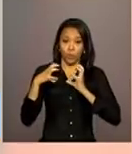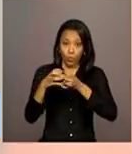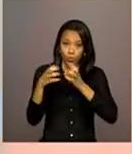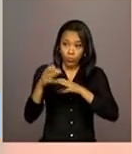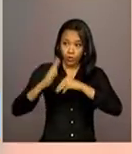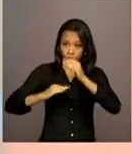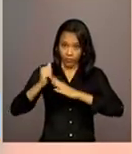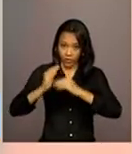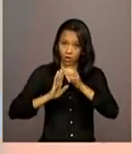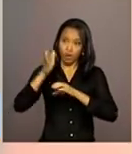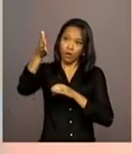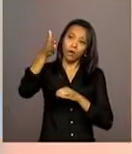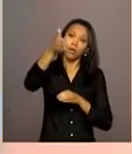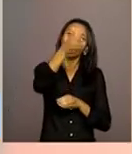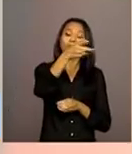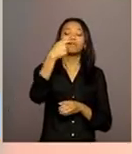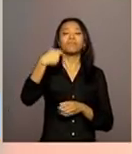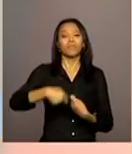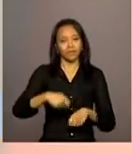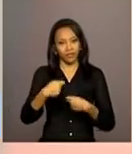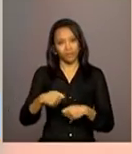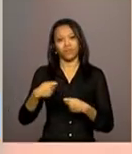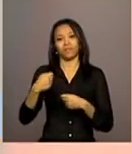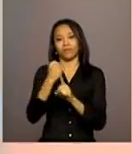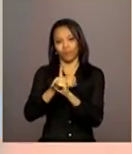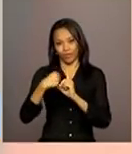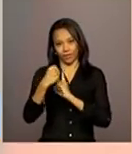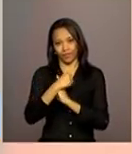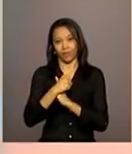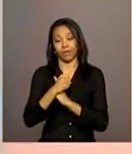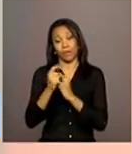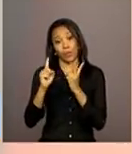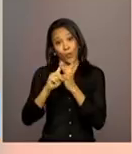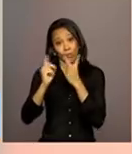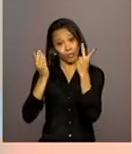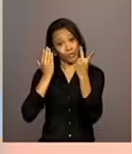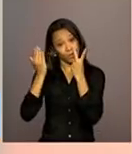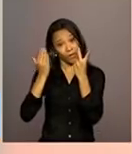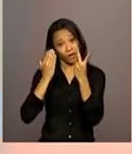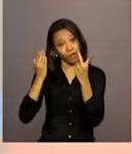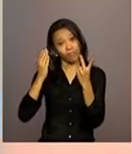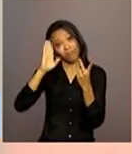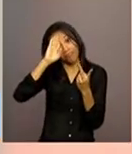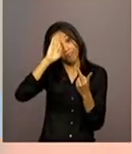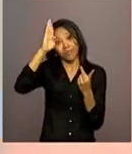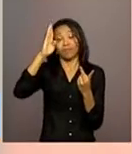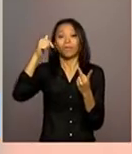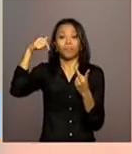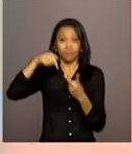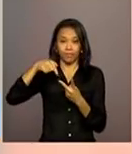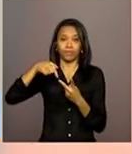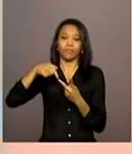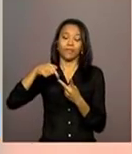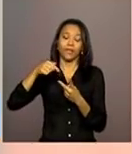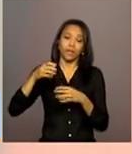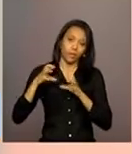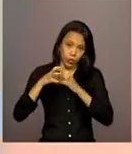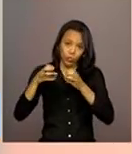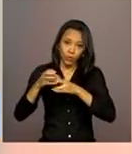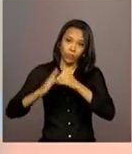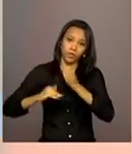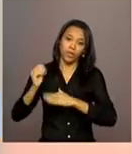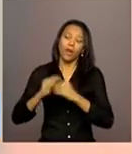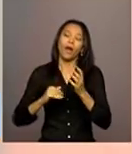eh requer um assistente social e o psicólogo é preferencialmente e muitas vezes a gente ouve